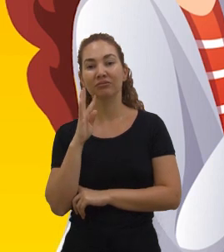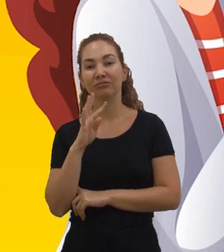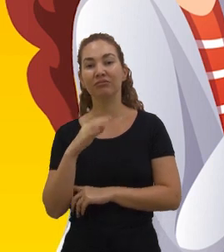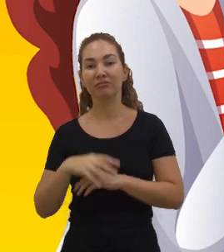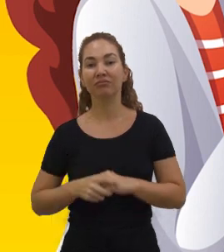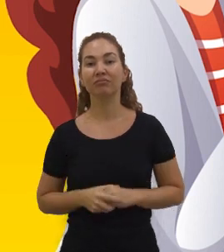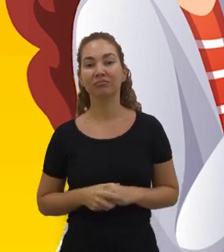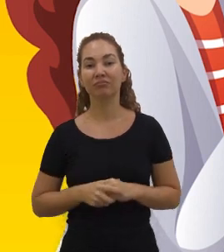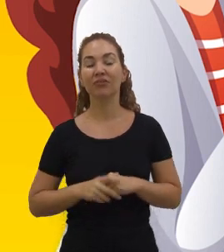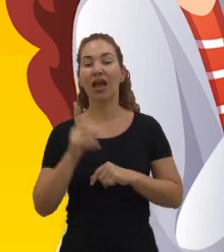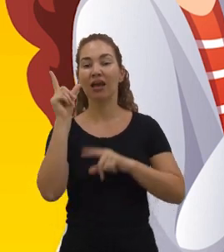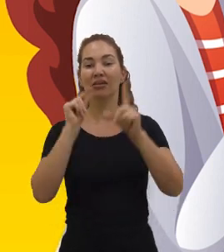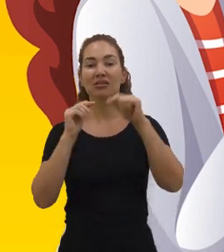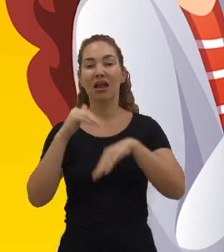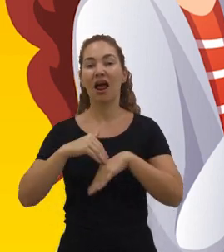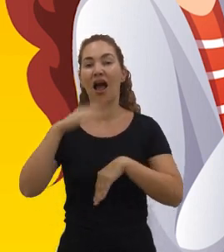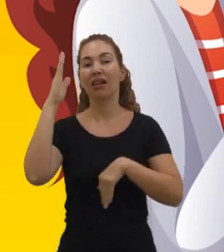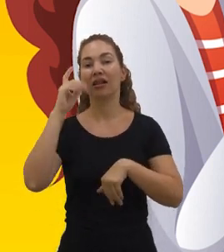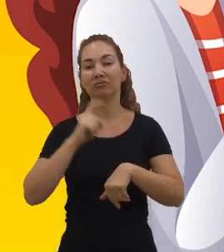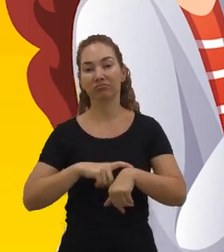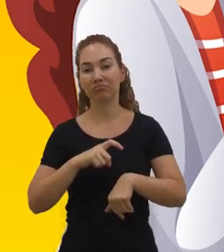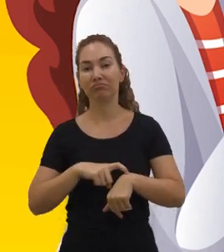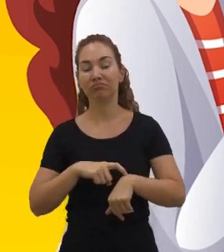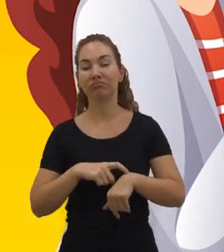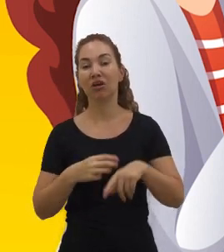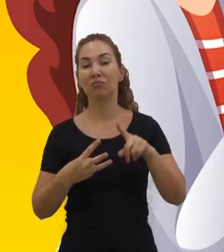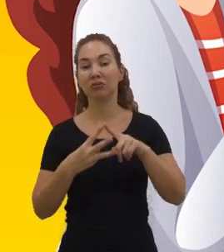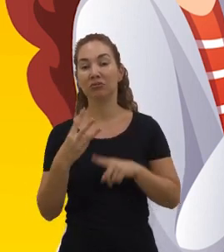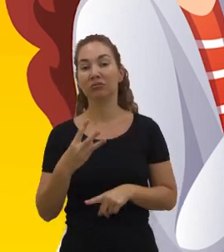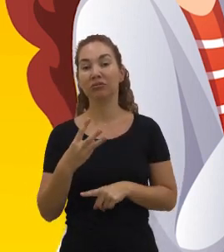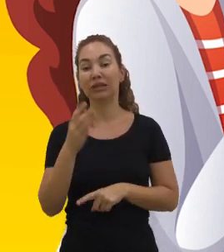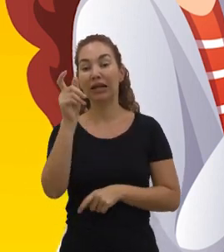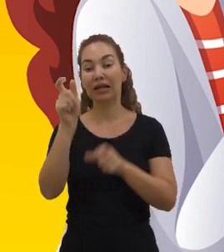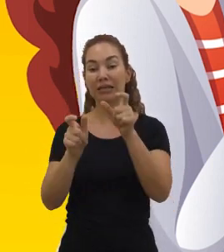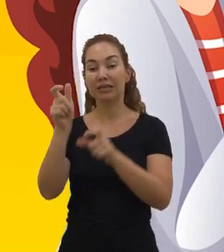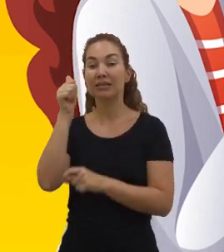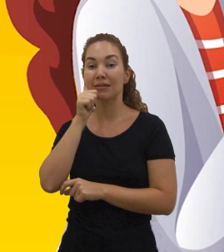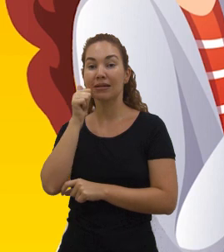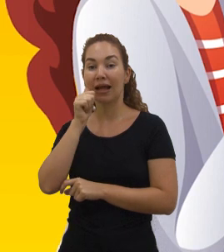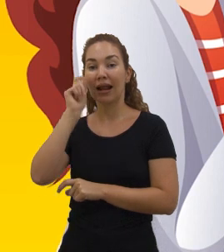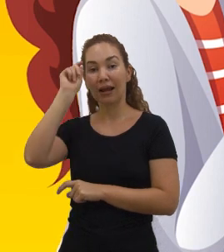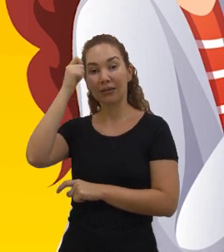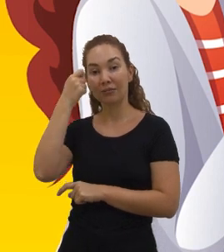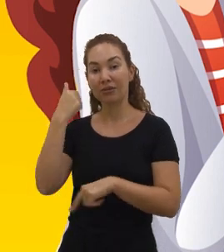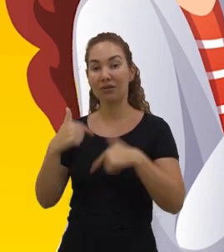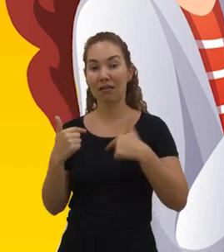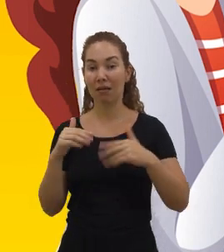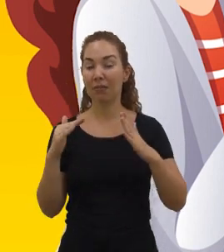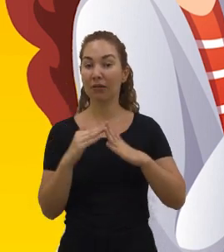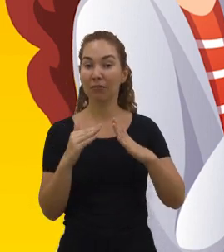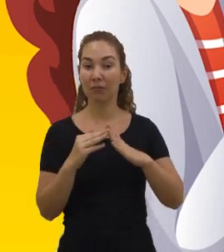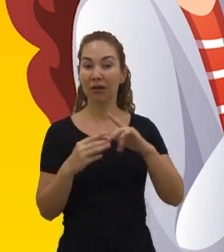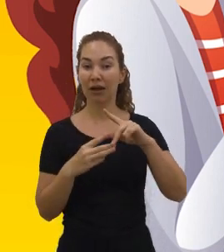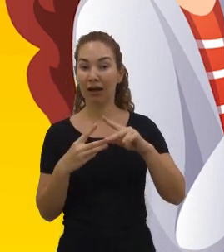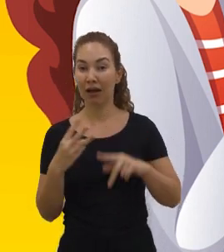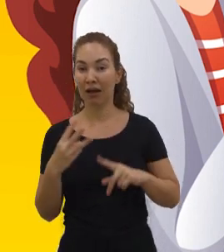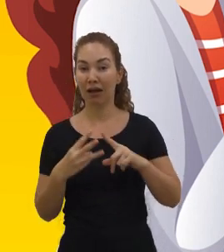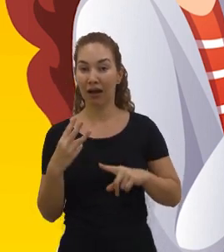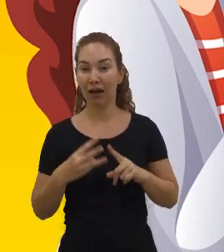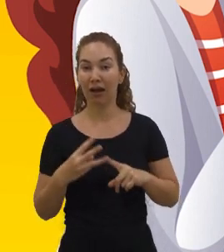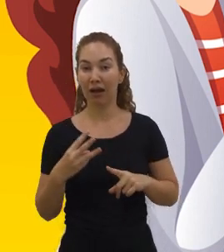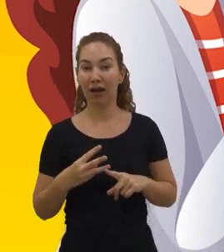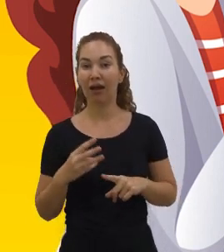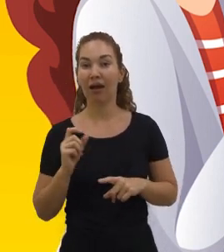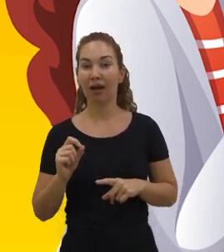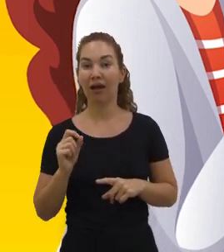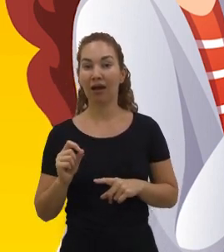Estrelas Além do Tempo são sobre 3 mulheres negras que trabalham na NASA. Então, elas são super